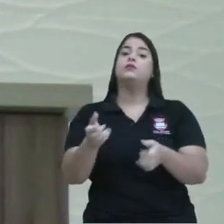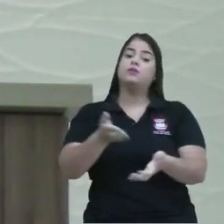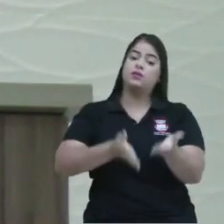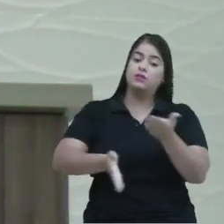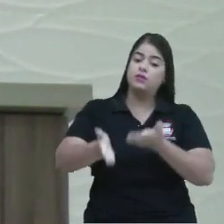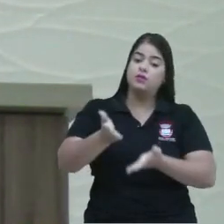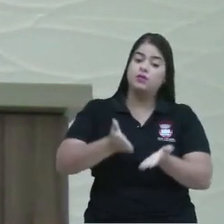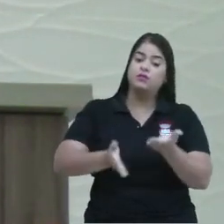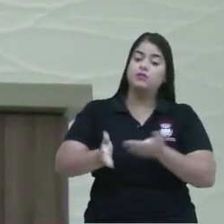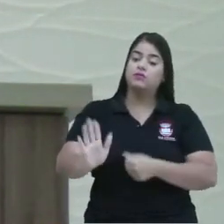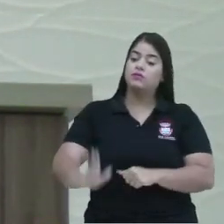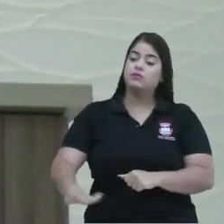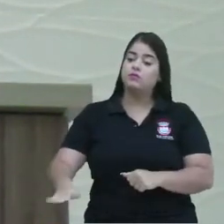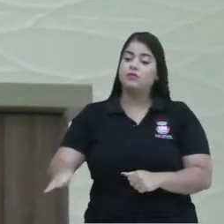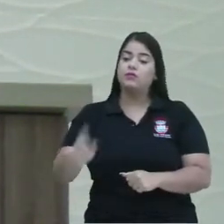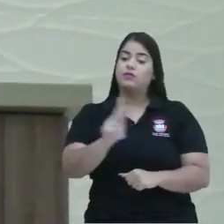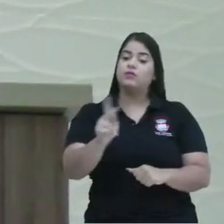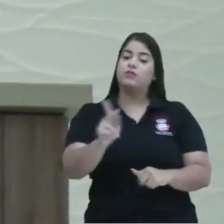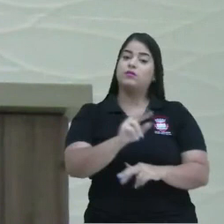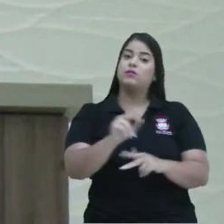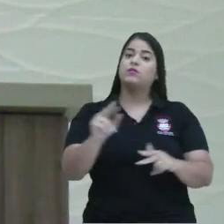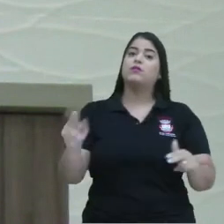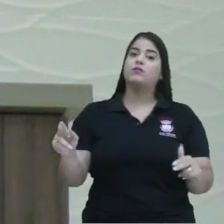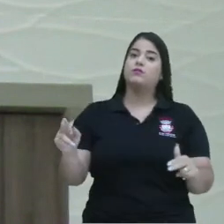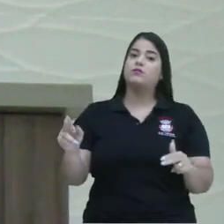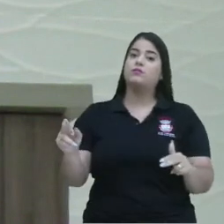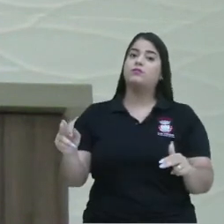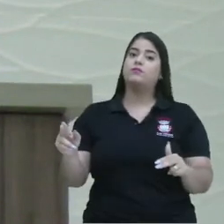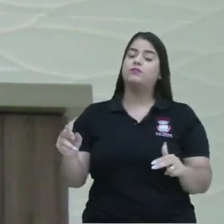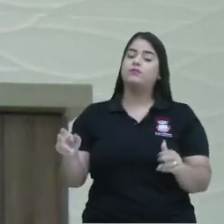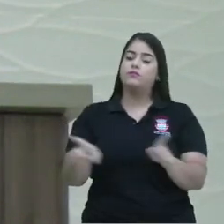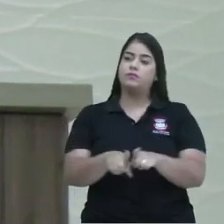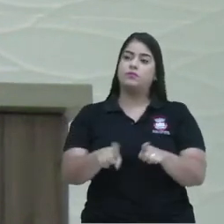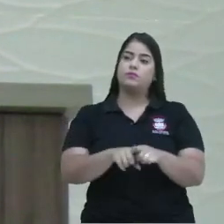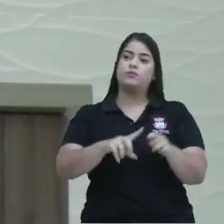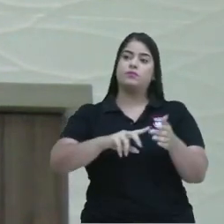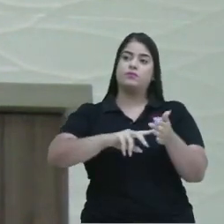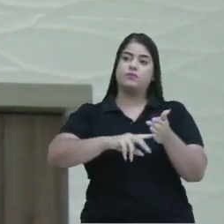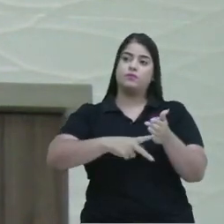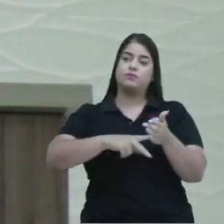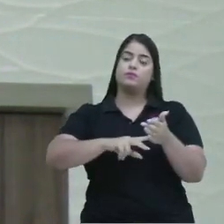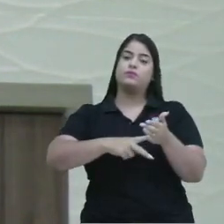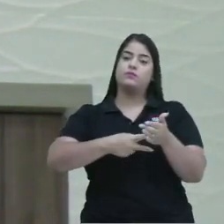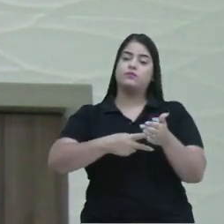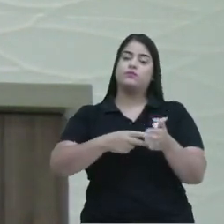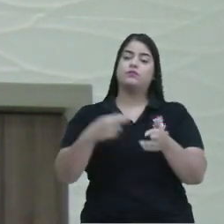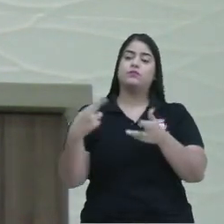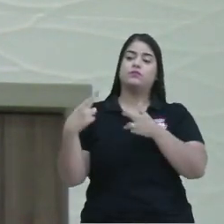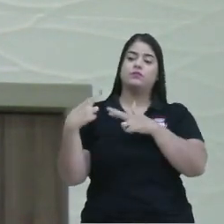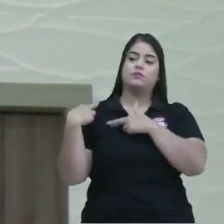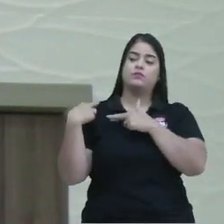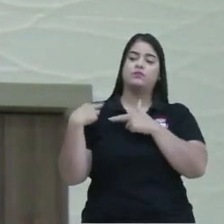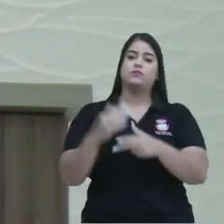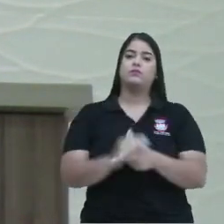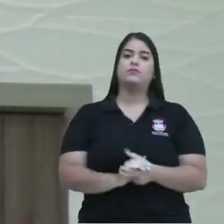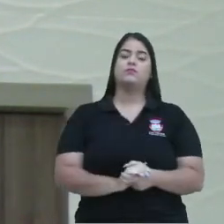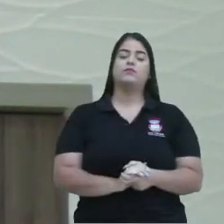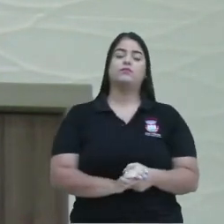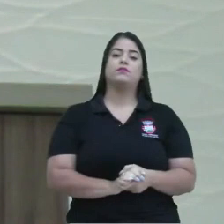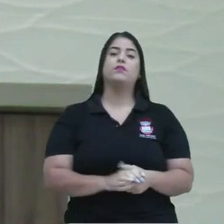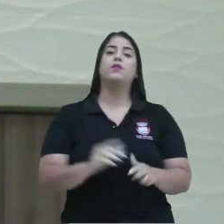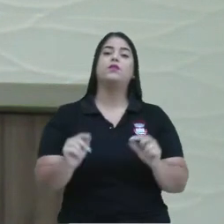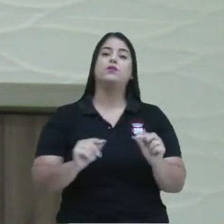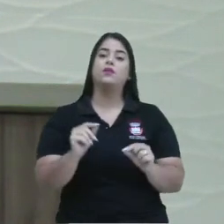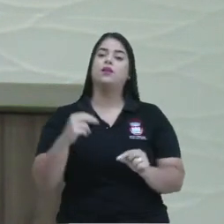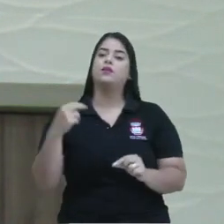os professores, as professoras e o sindicato que ele representa. Então, cabe aqui a